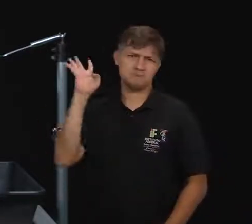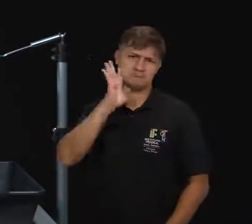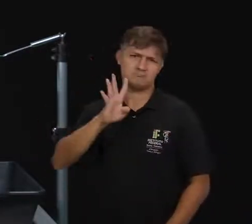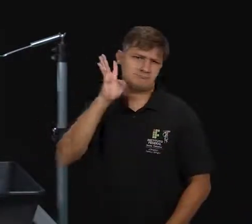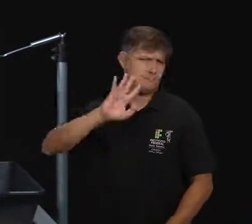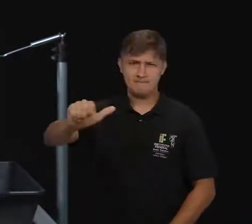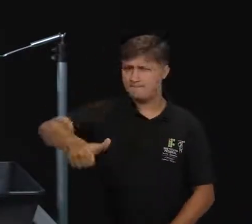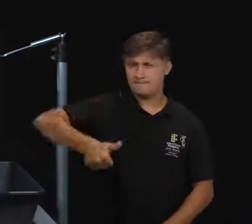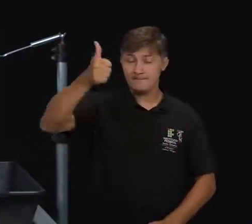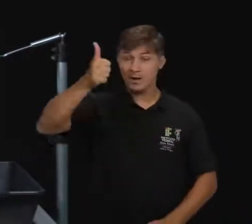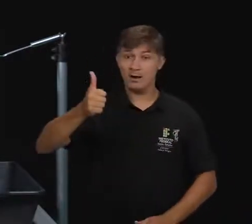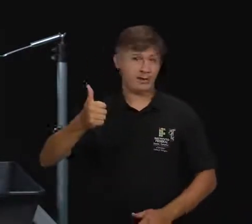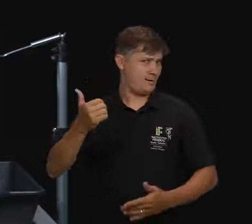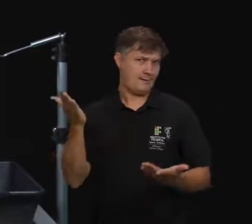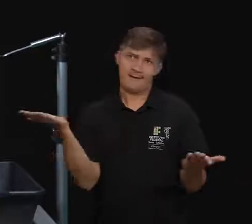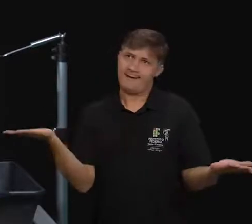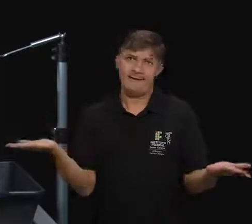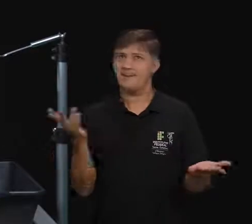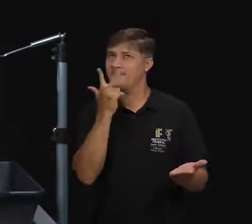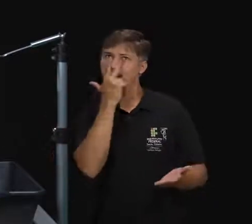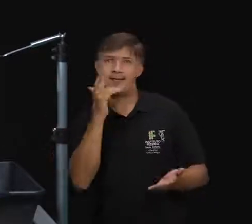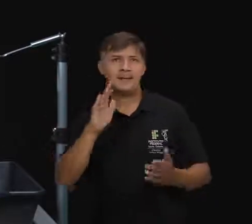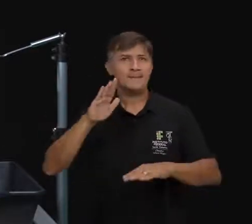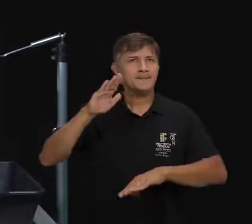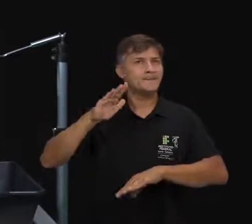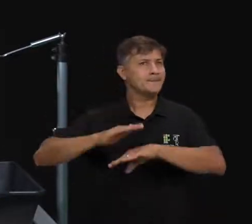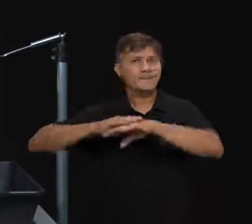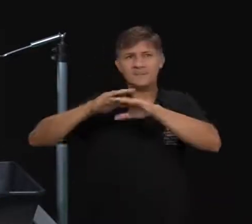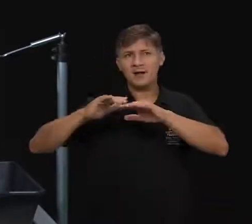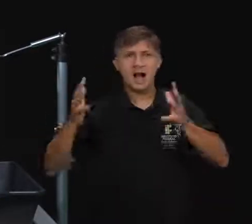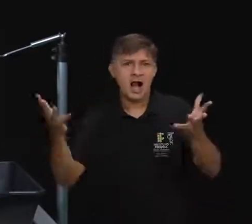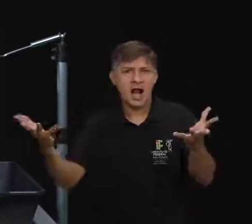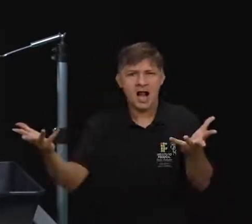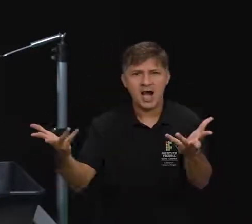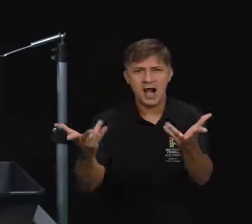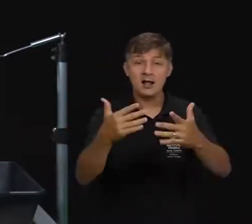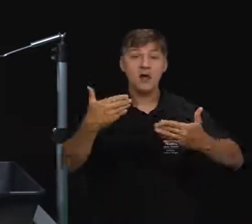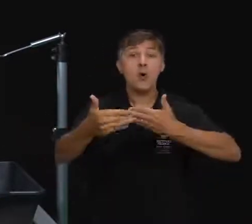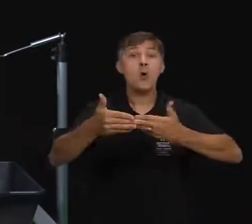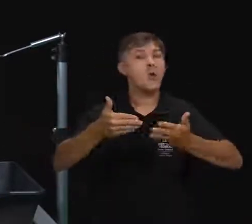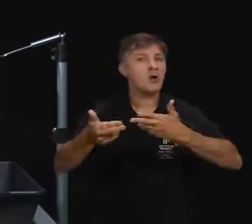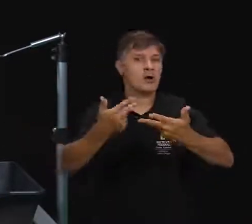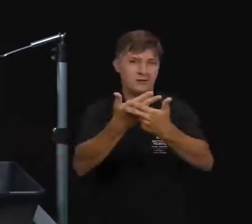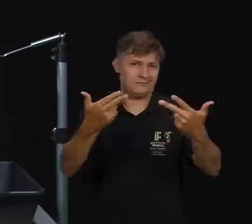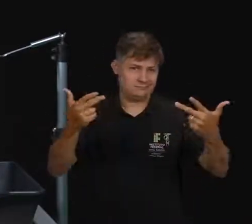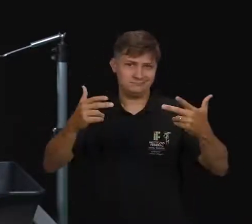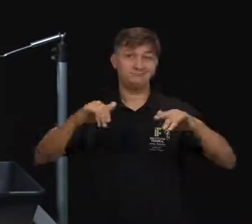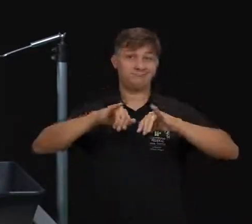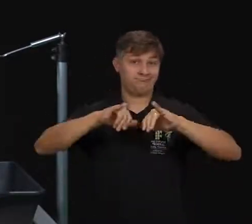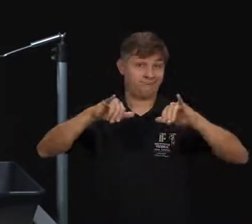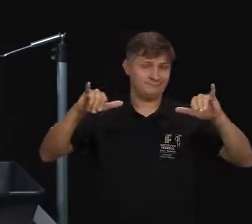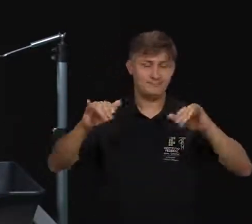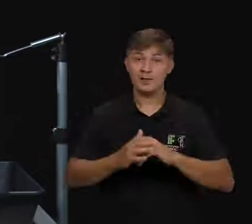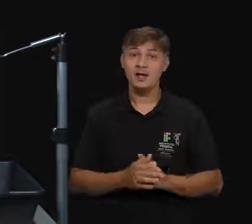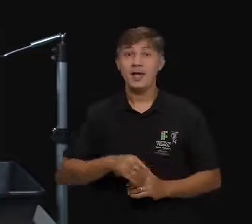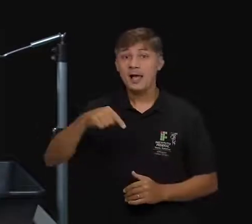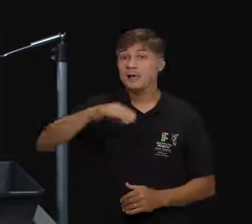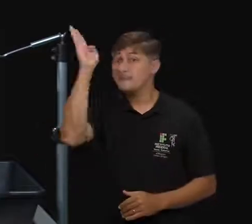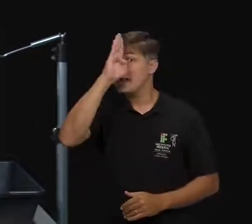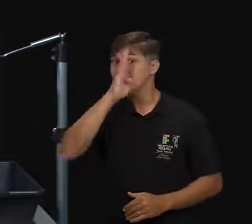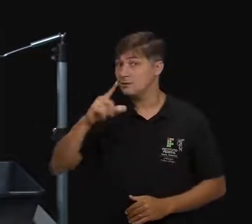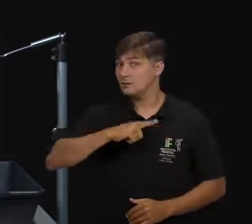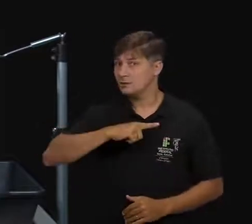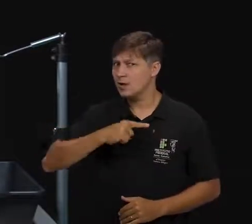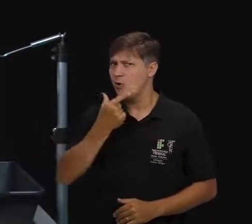das melhores, porque acaba tornando muito mais plástico, né, muito mais desenhado qualquer publicidade que usar o splash.